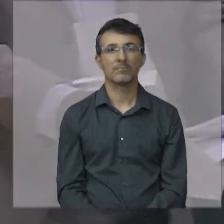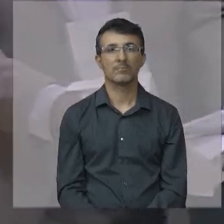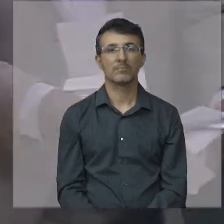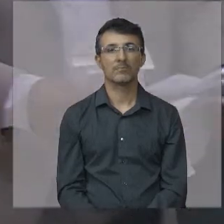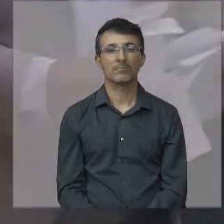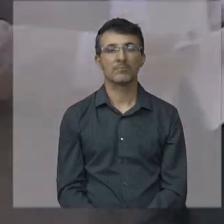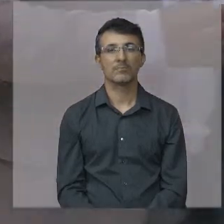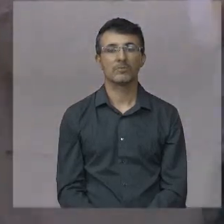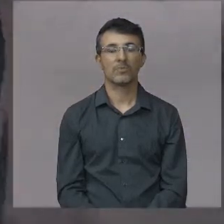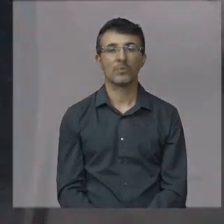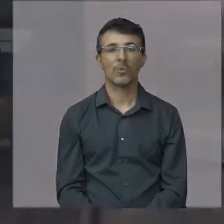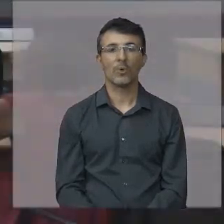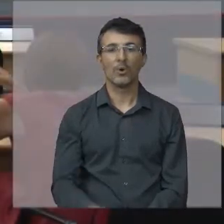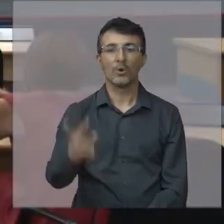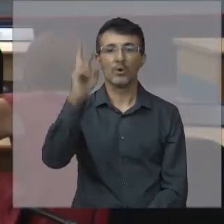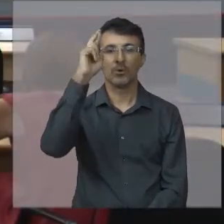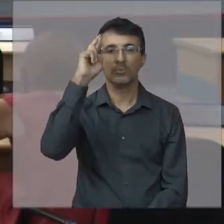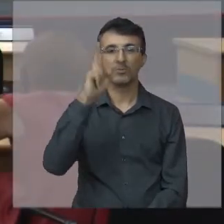Senhor presidente,